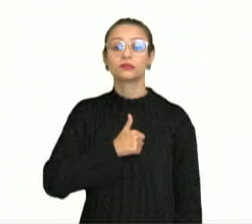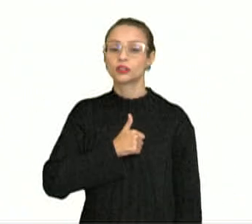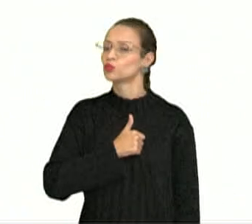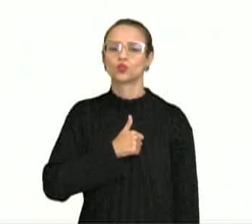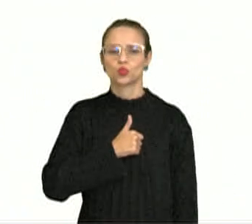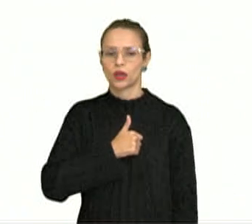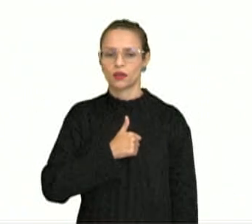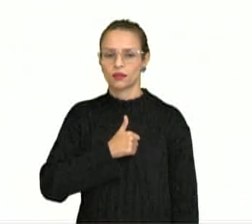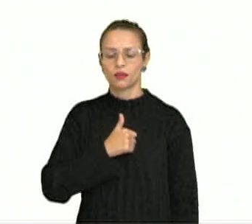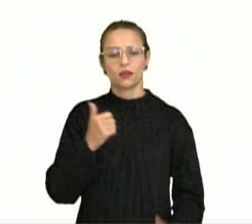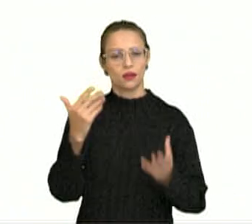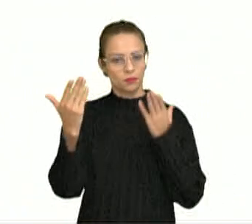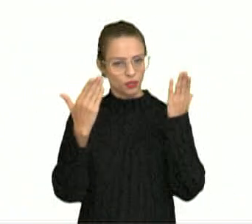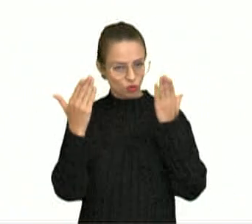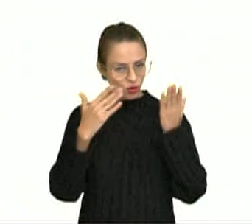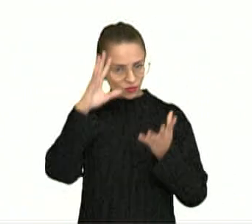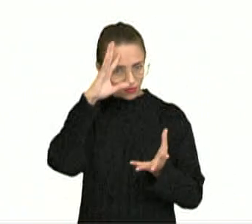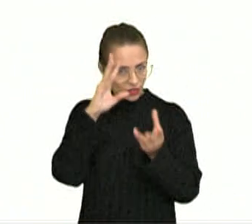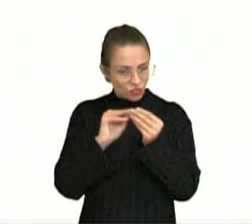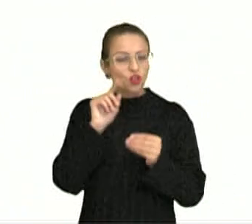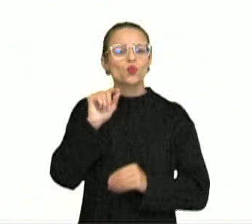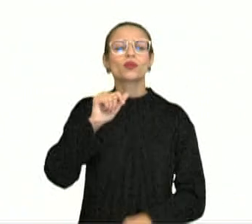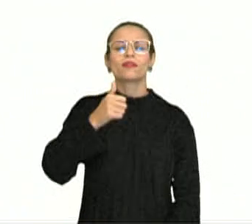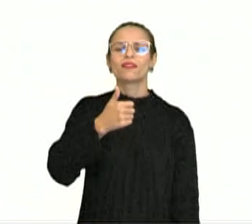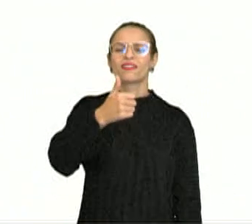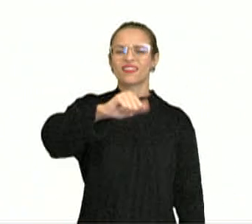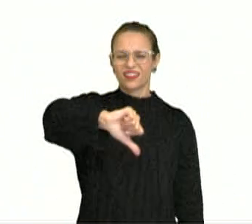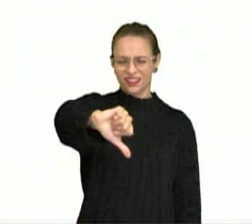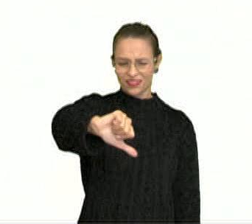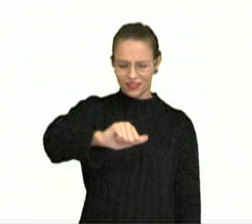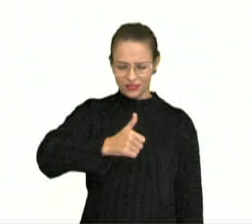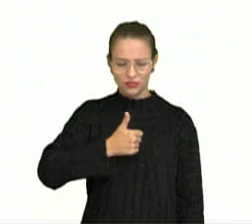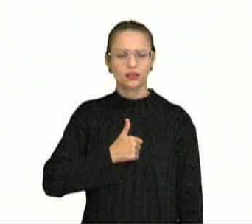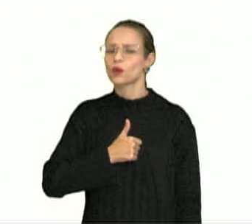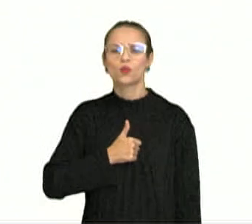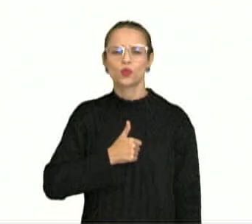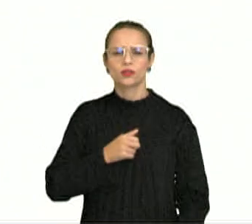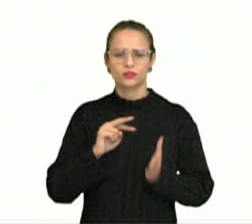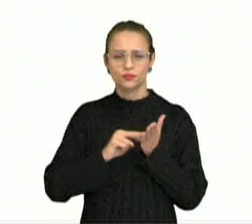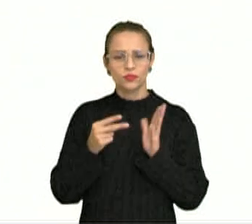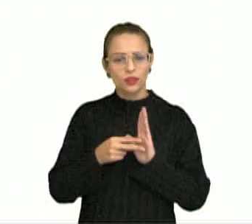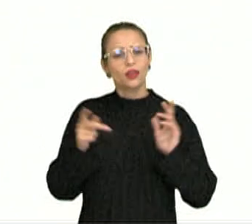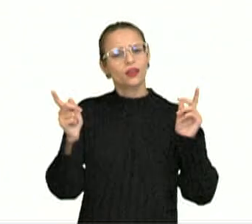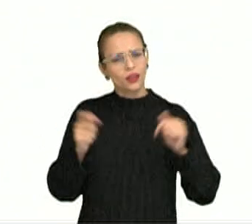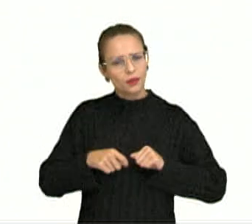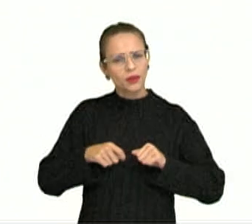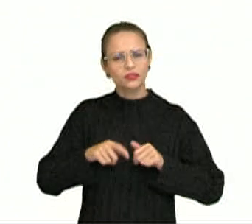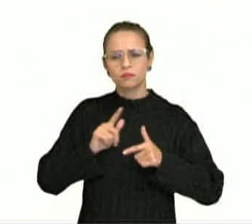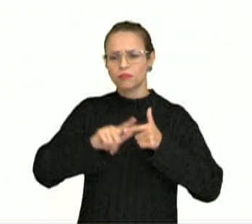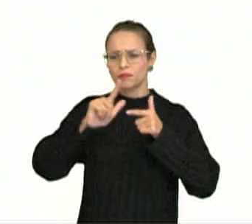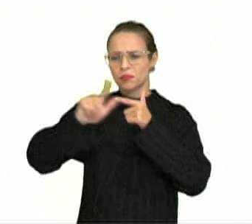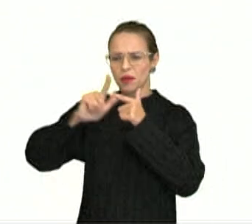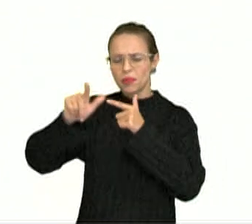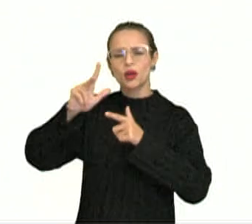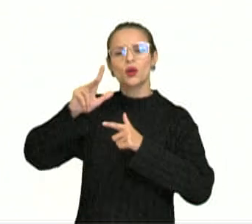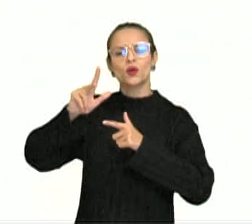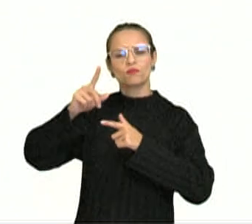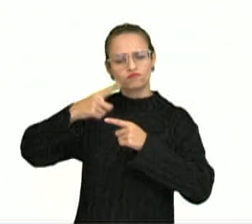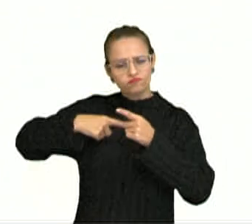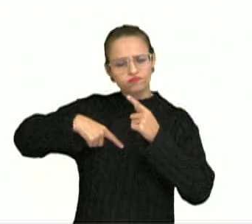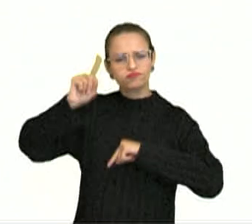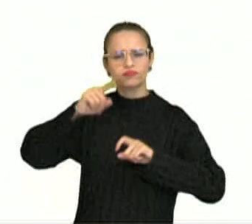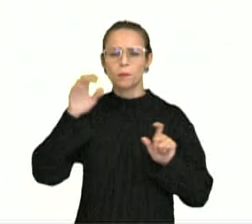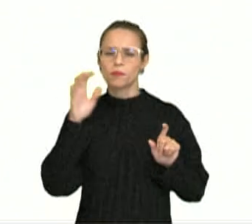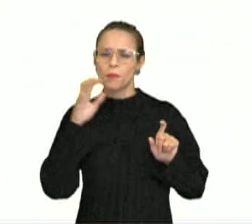a psicologia entende por resiliência a capacidade que temos de sofrer reveses na vida e voltarmos ao